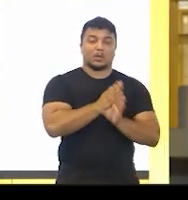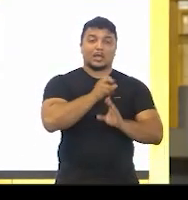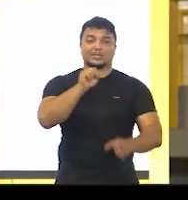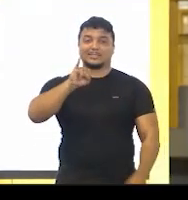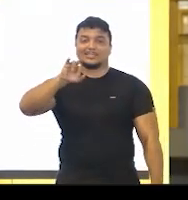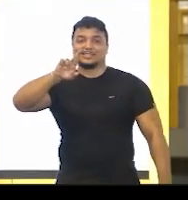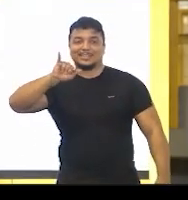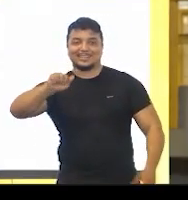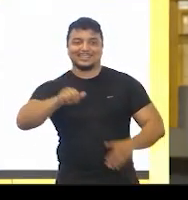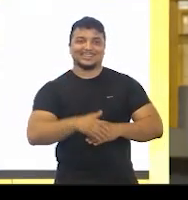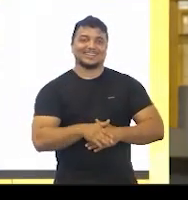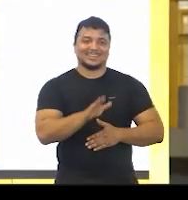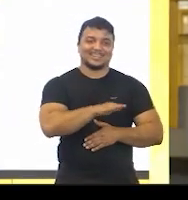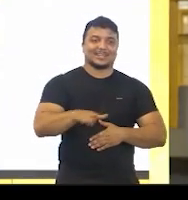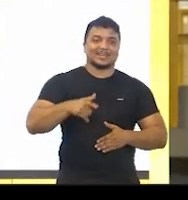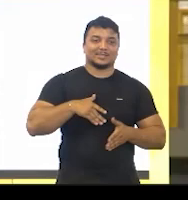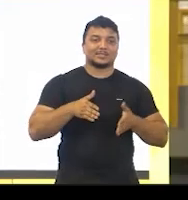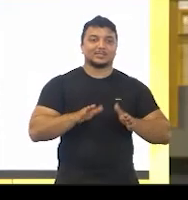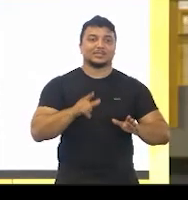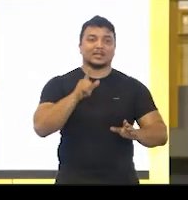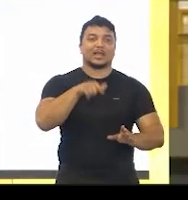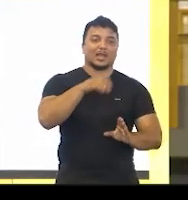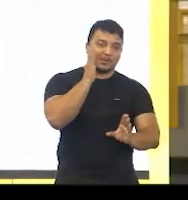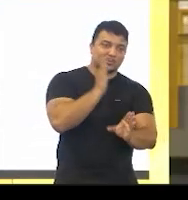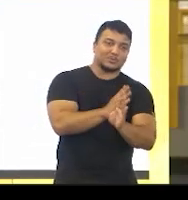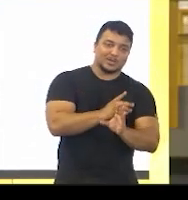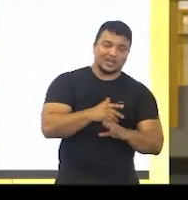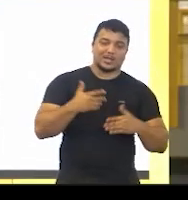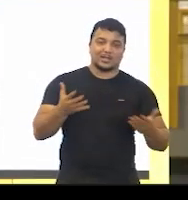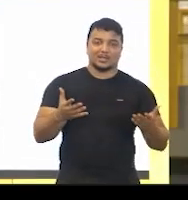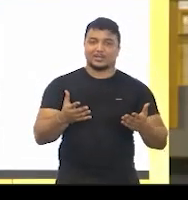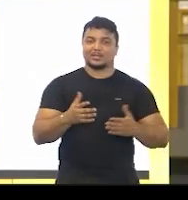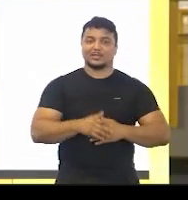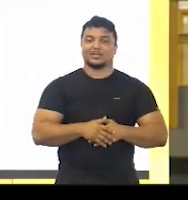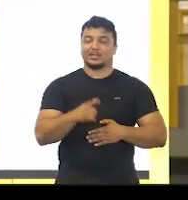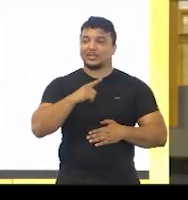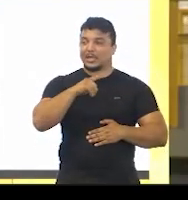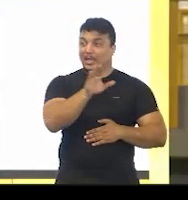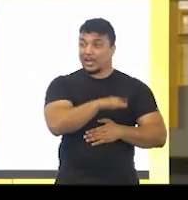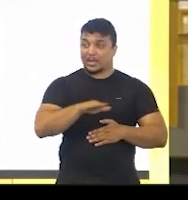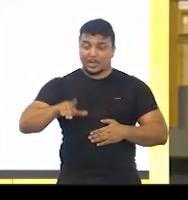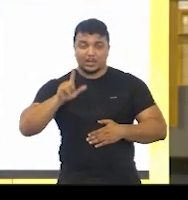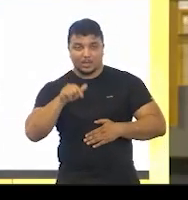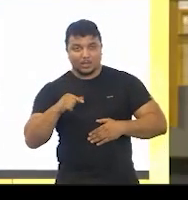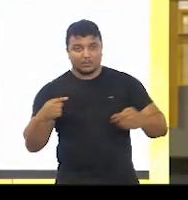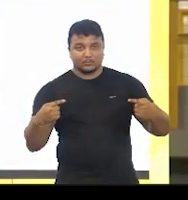Síria, crianças só são registradas